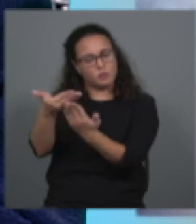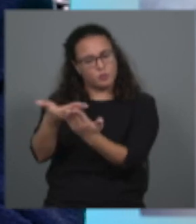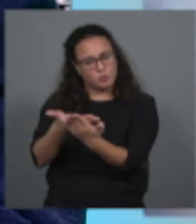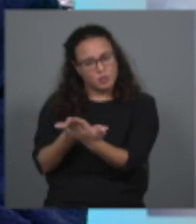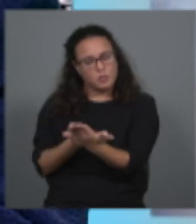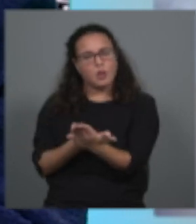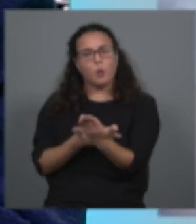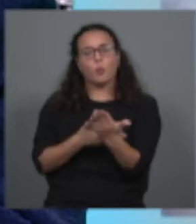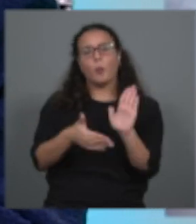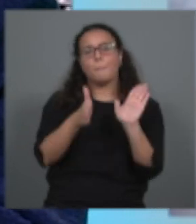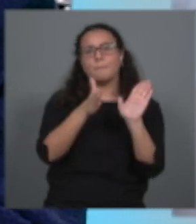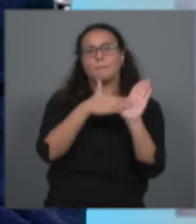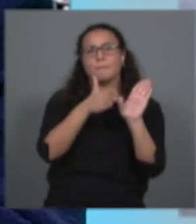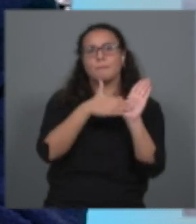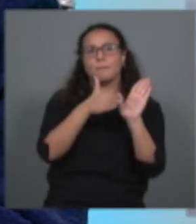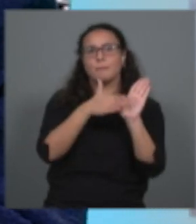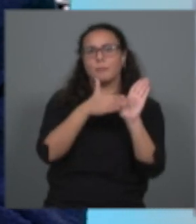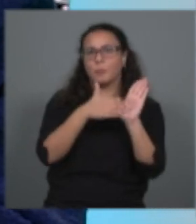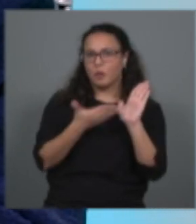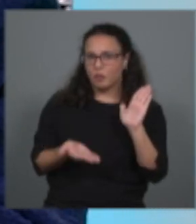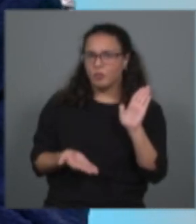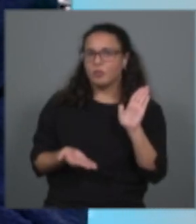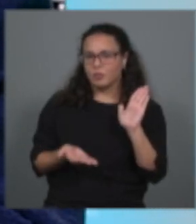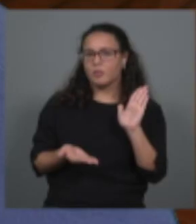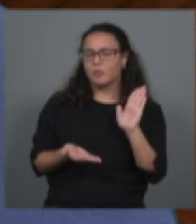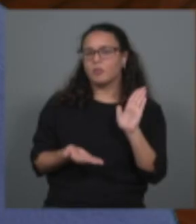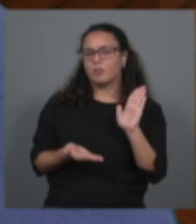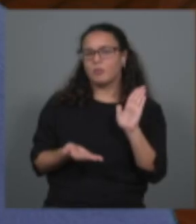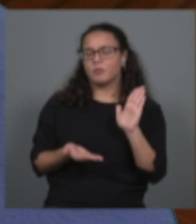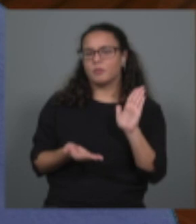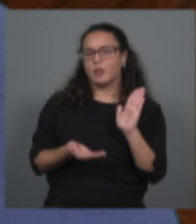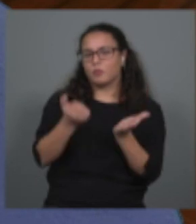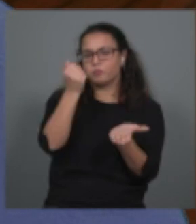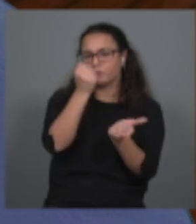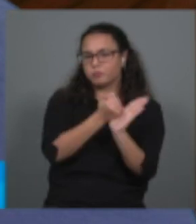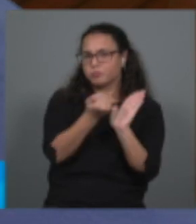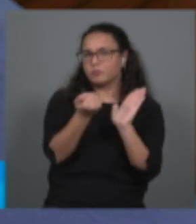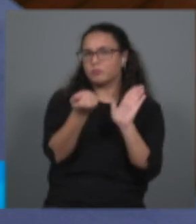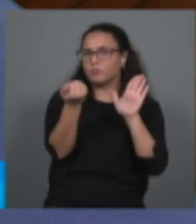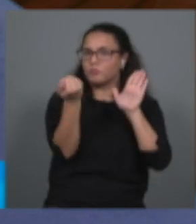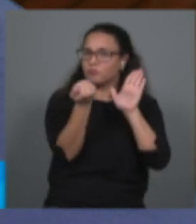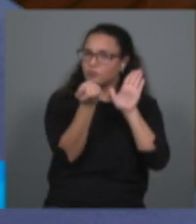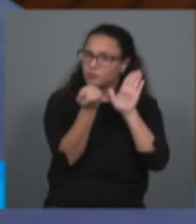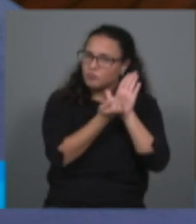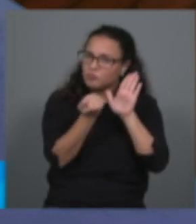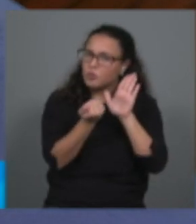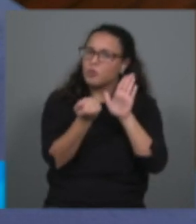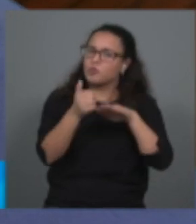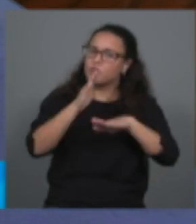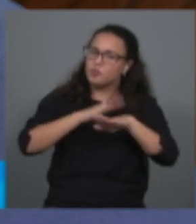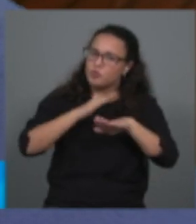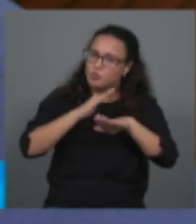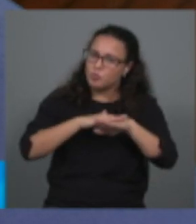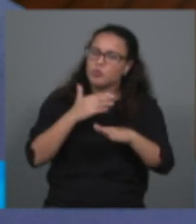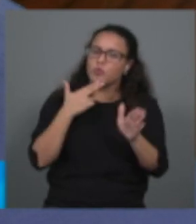não basta mandar numa carta, é preciso os documentos com carimbo, com testemunho